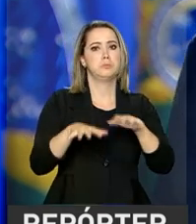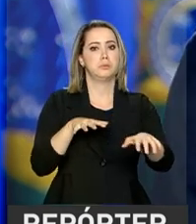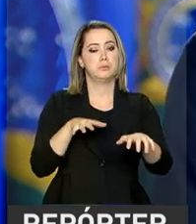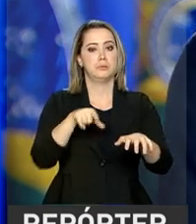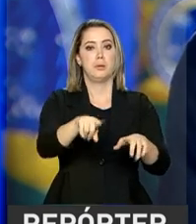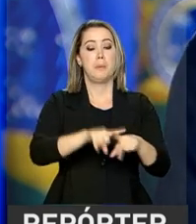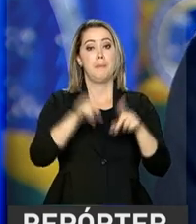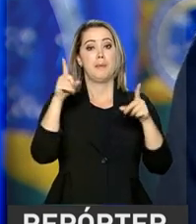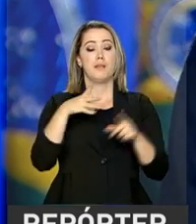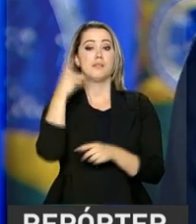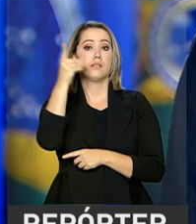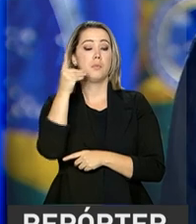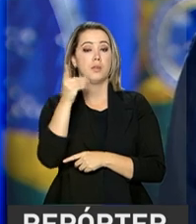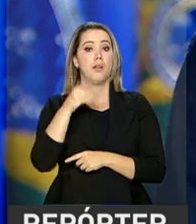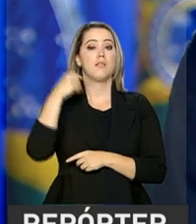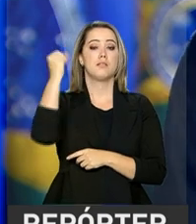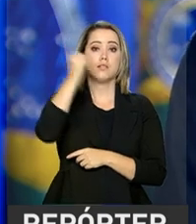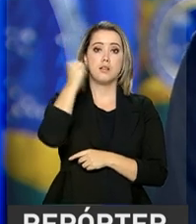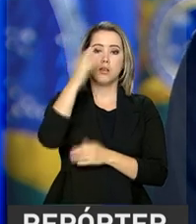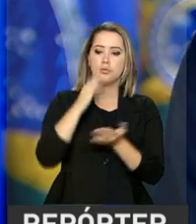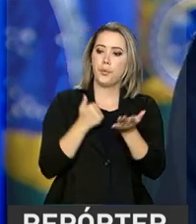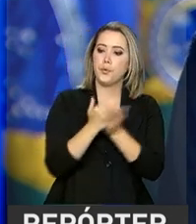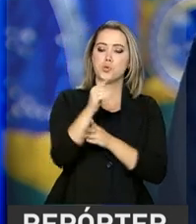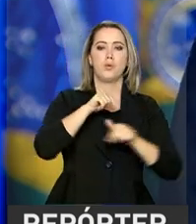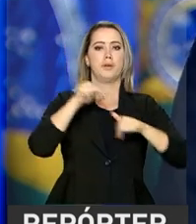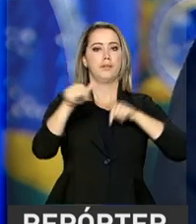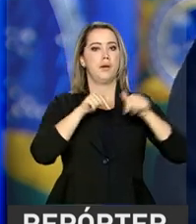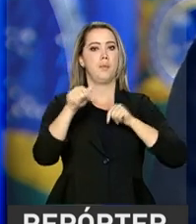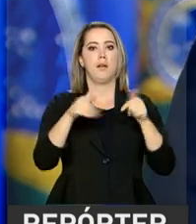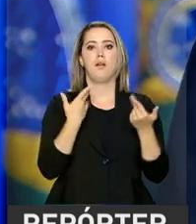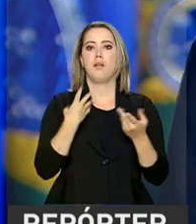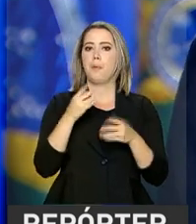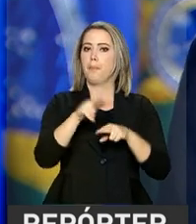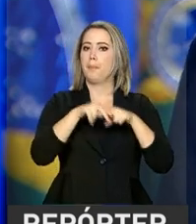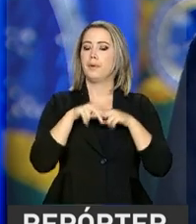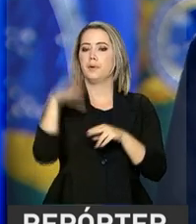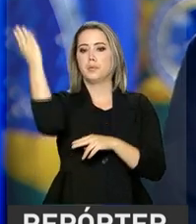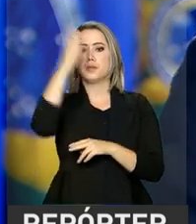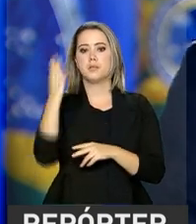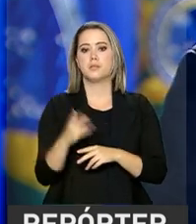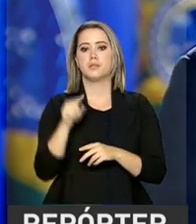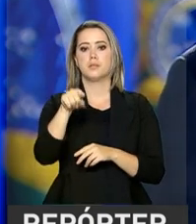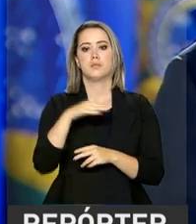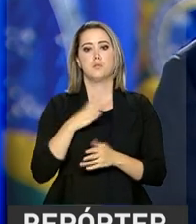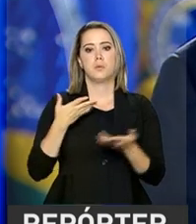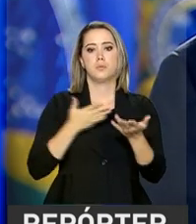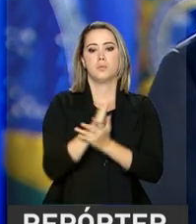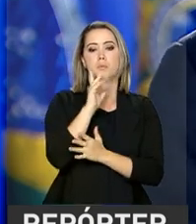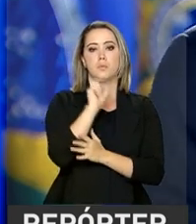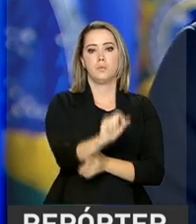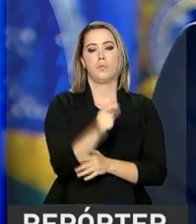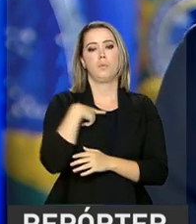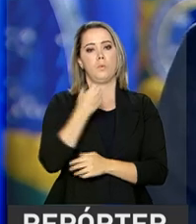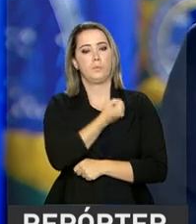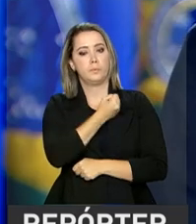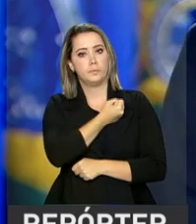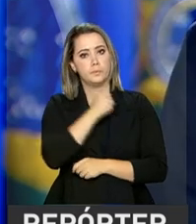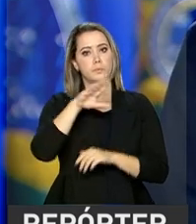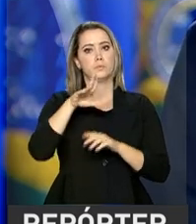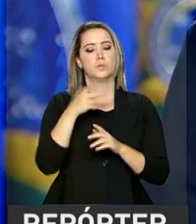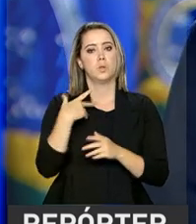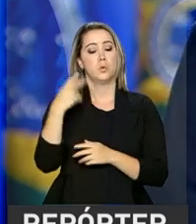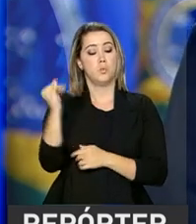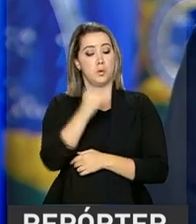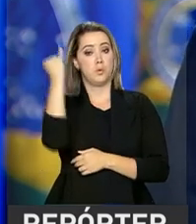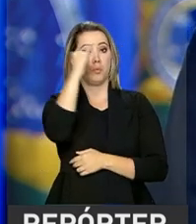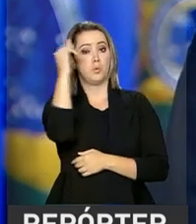mas deputados e senadores continuaram a trabalhar em favor do Brasil e aprovaram número expressivo